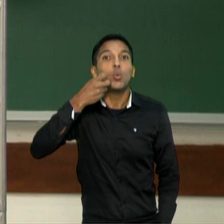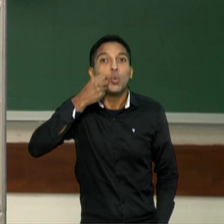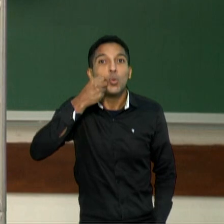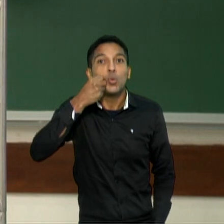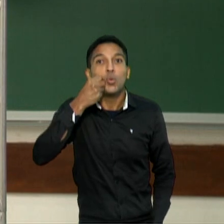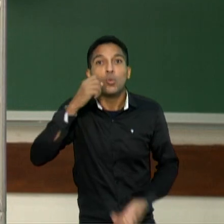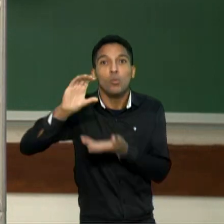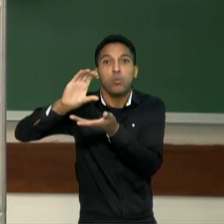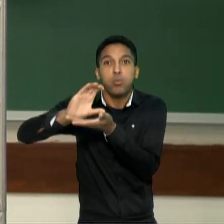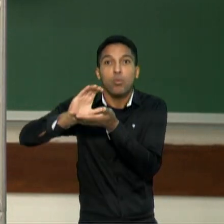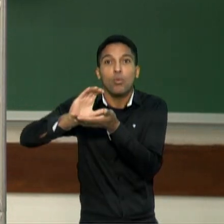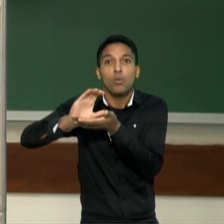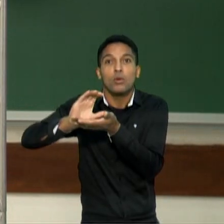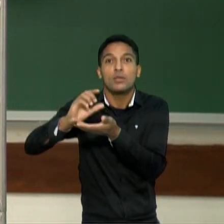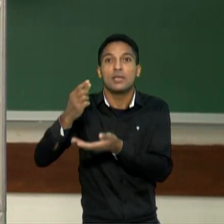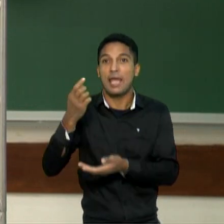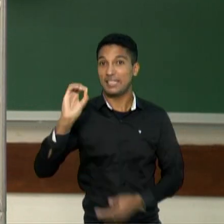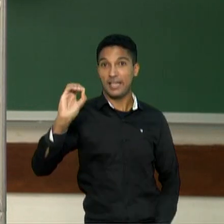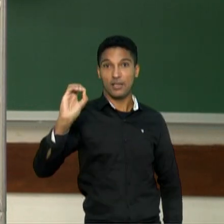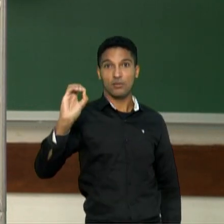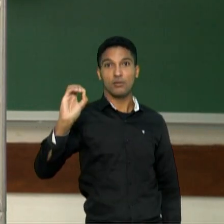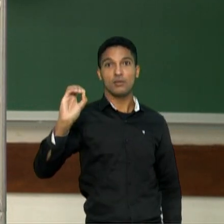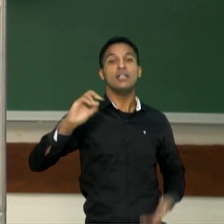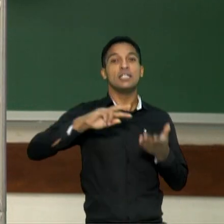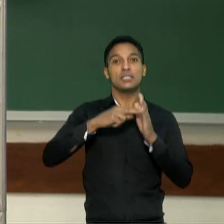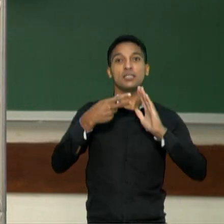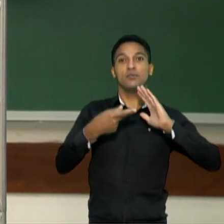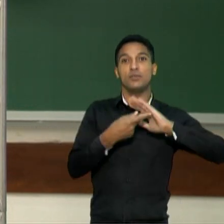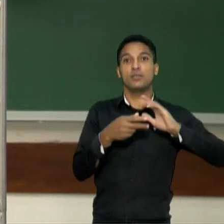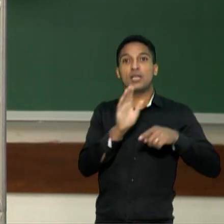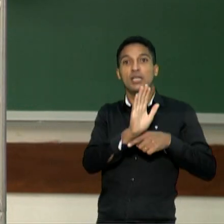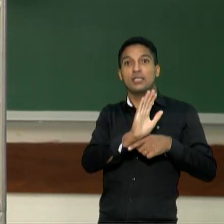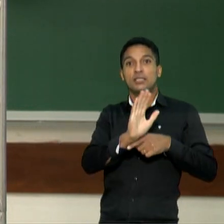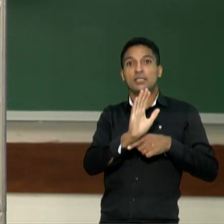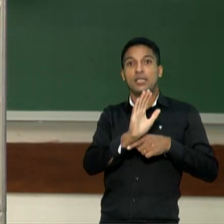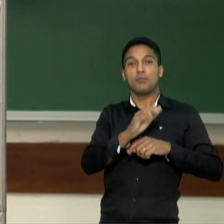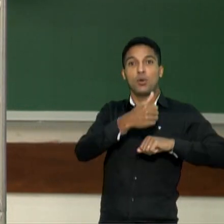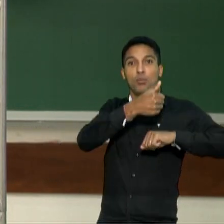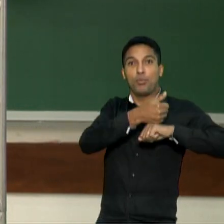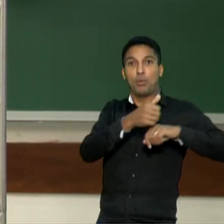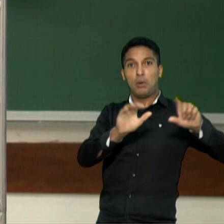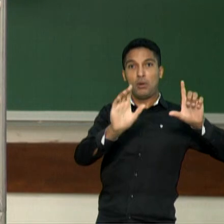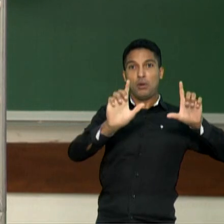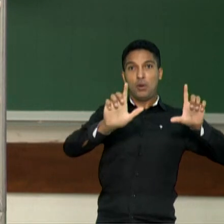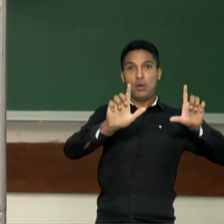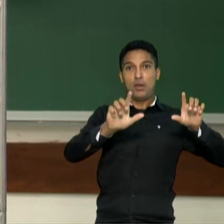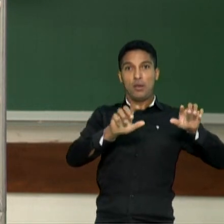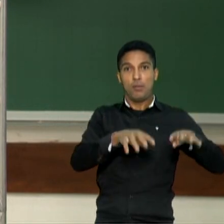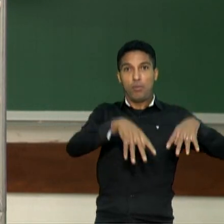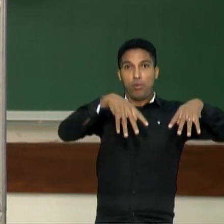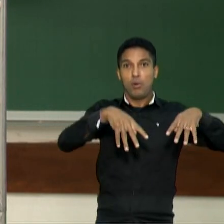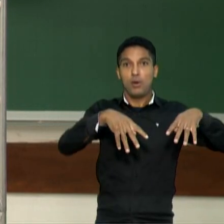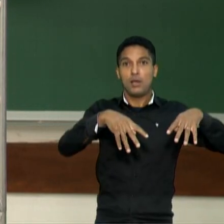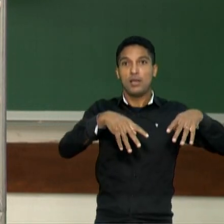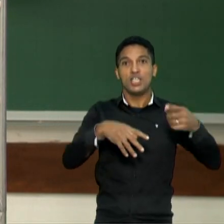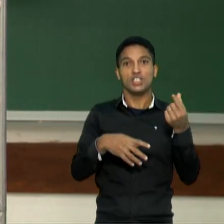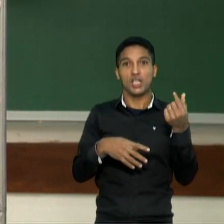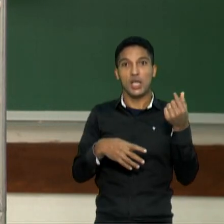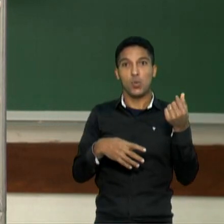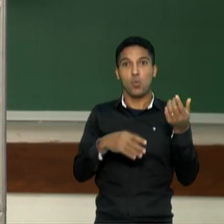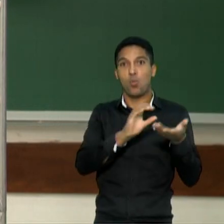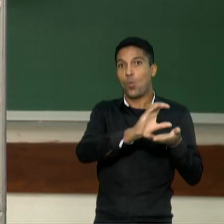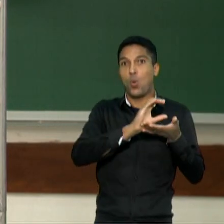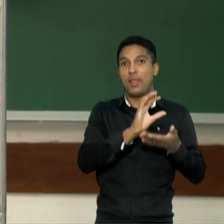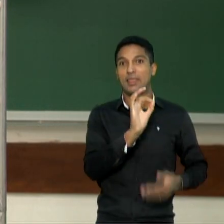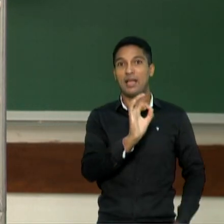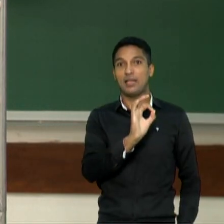o lucro é zero, significa que o cinema não ganhou nada, mas também não perdeu nada, ok? Beleza? Se a gente poderia até